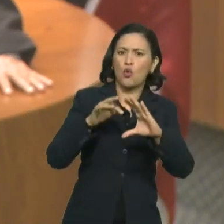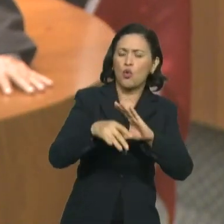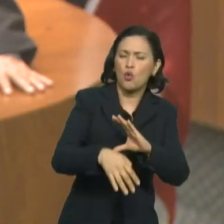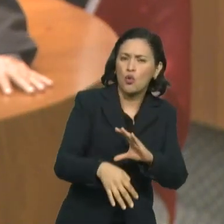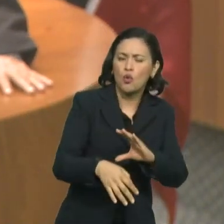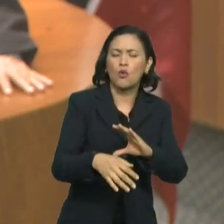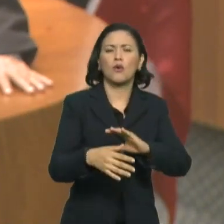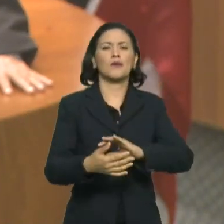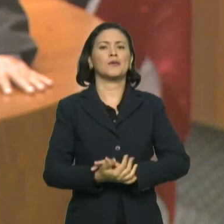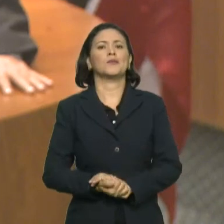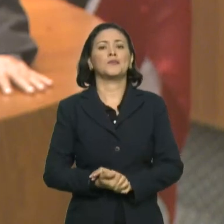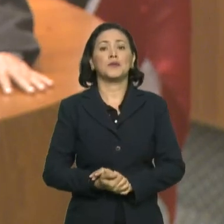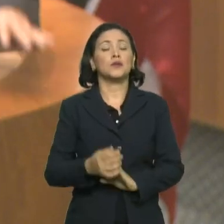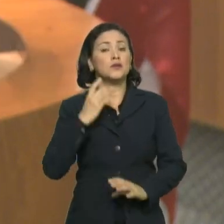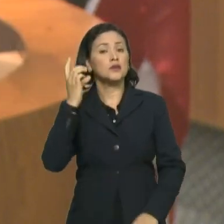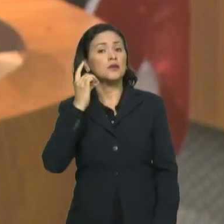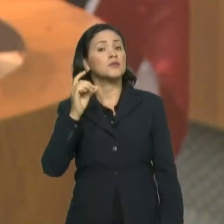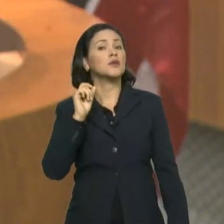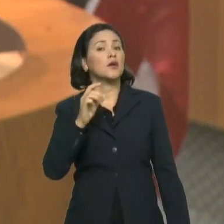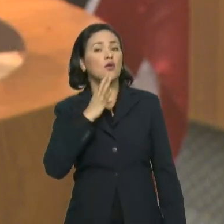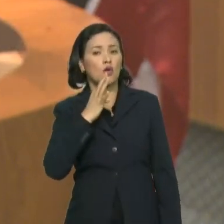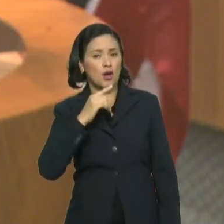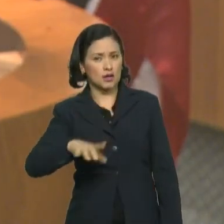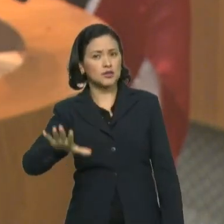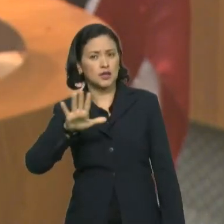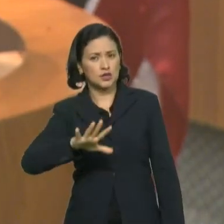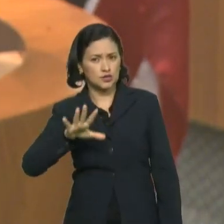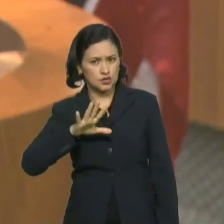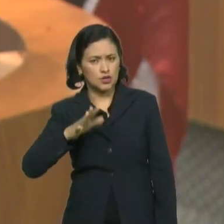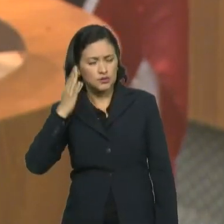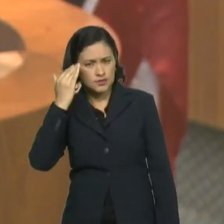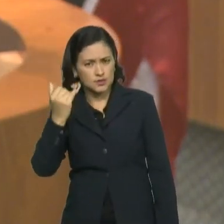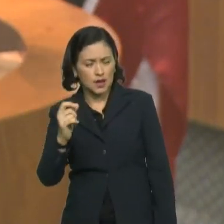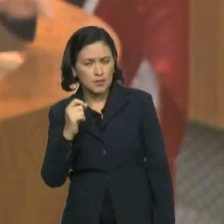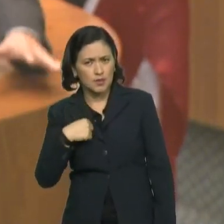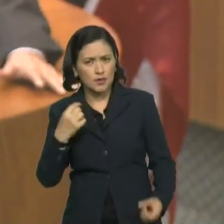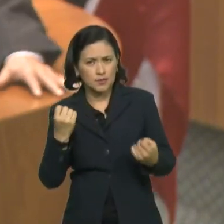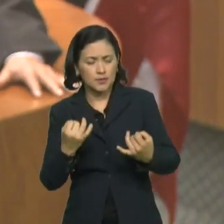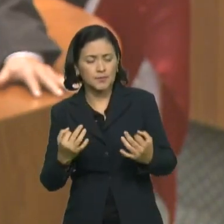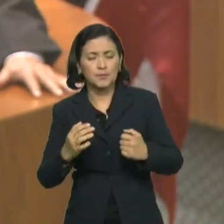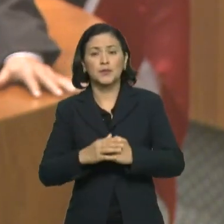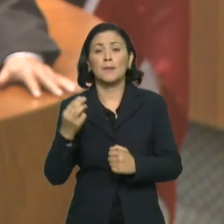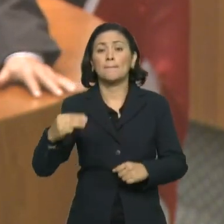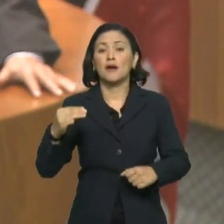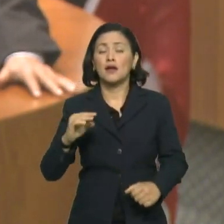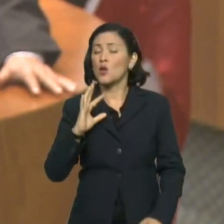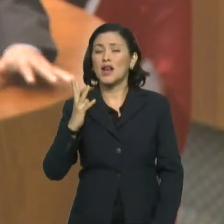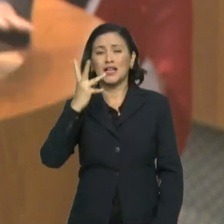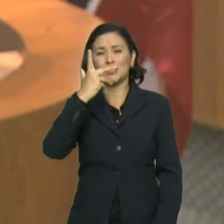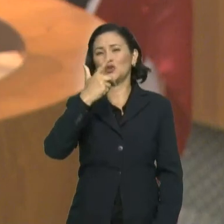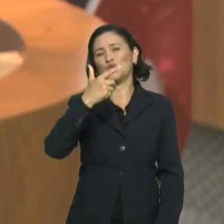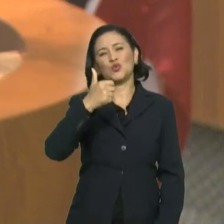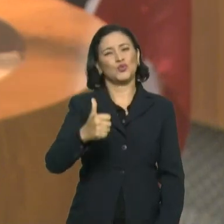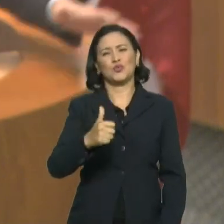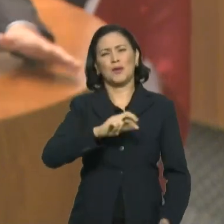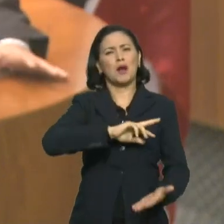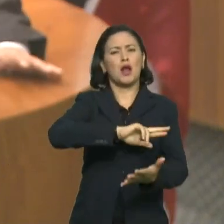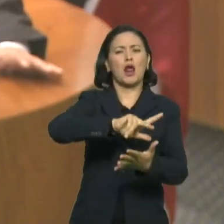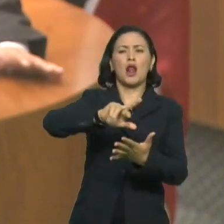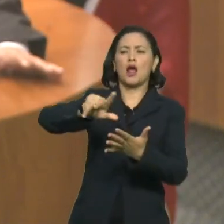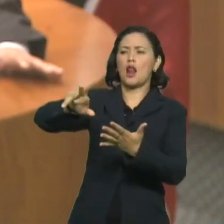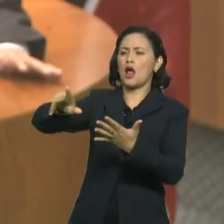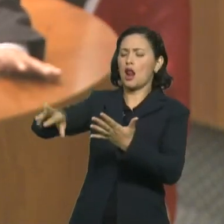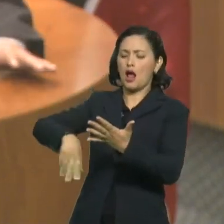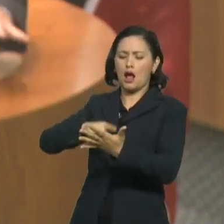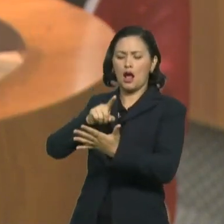falo. Tudo é bonito. O Maranhão é muito diferente. O Maranhão é múltiplo. Você tem os Lençóis, vocês têm a Chapada,